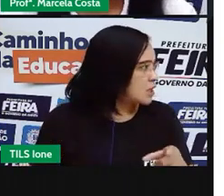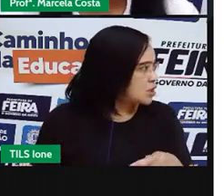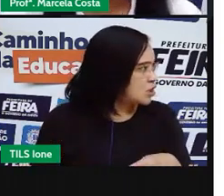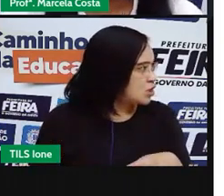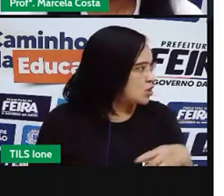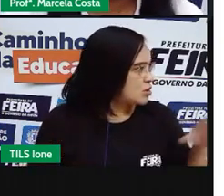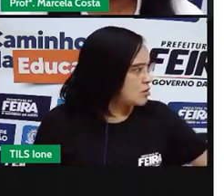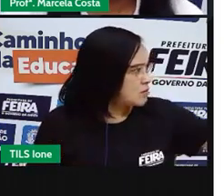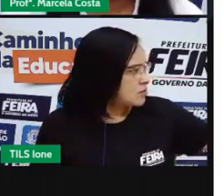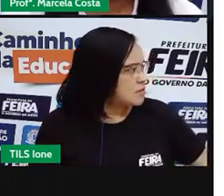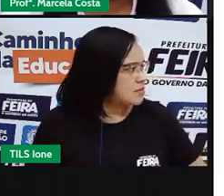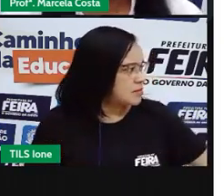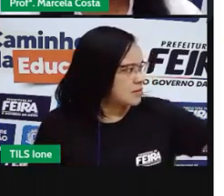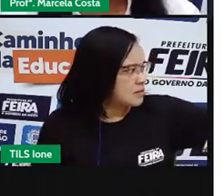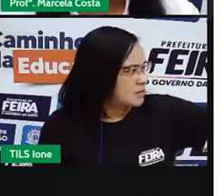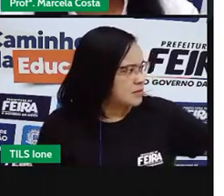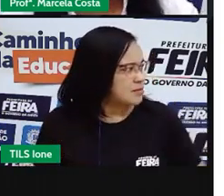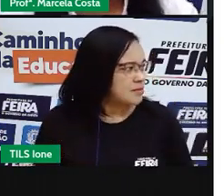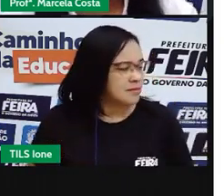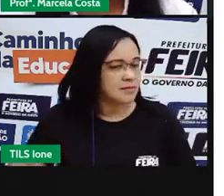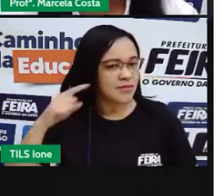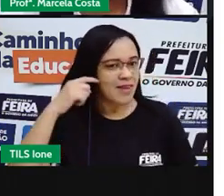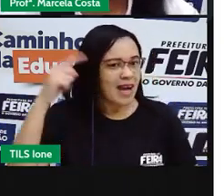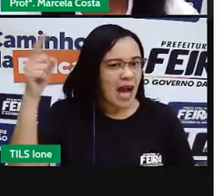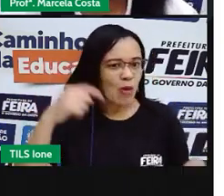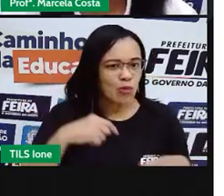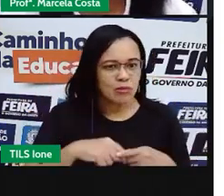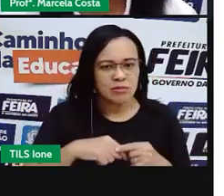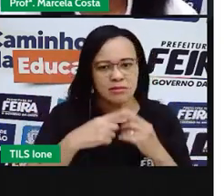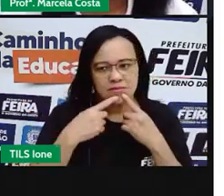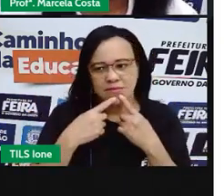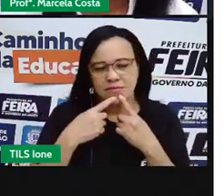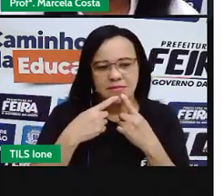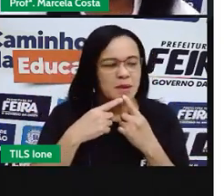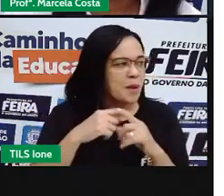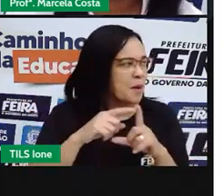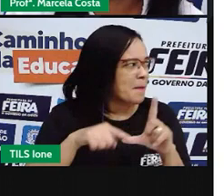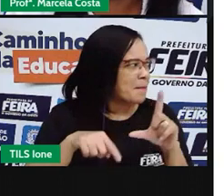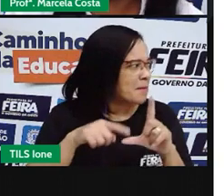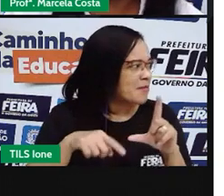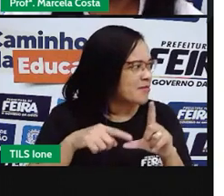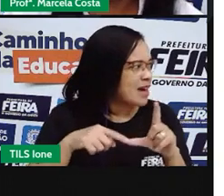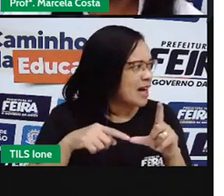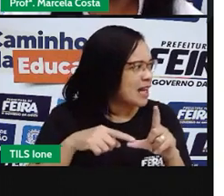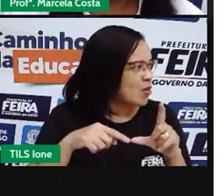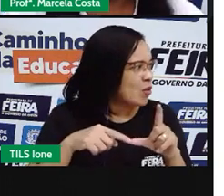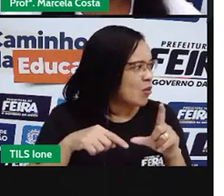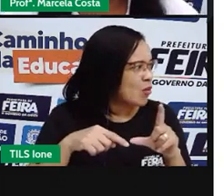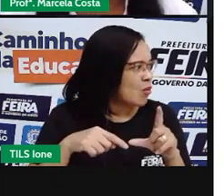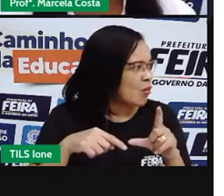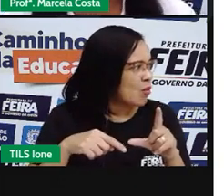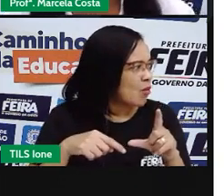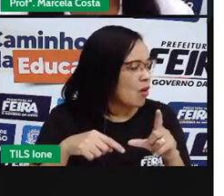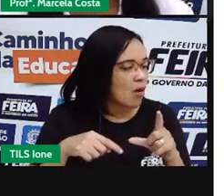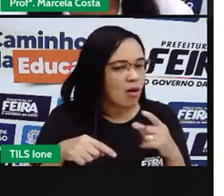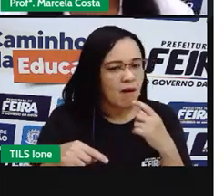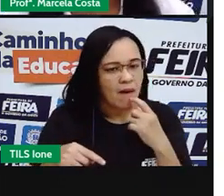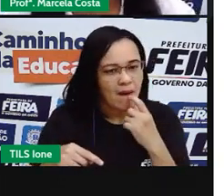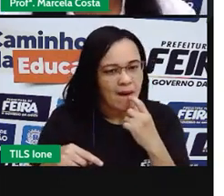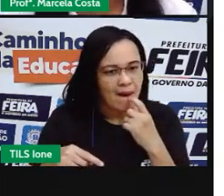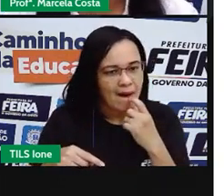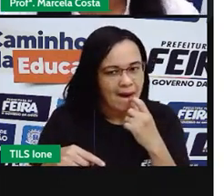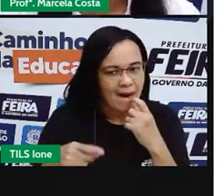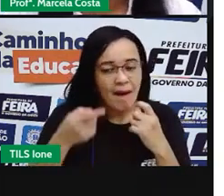que ela tem uma quantidade de letras maior do que essas outras palavras que eu tinha ouvido. Vamos contar para